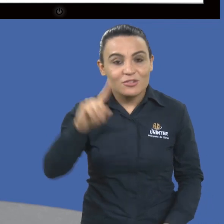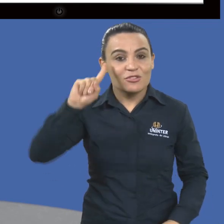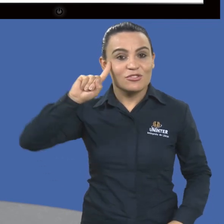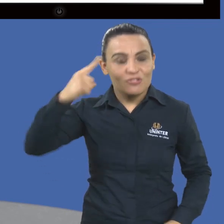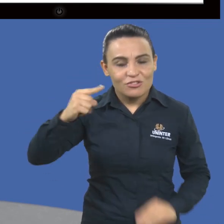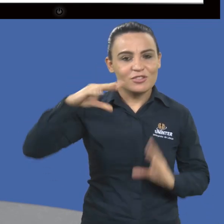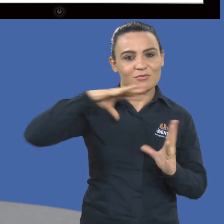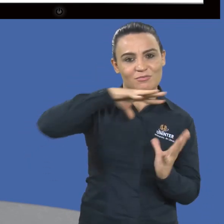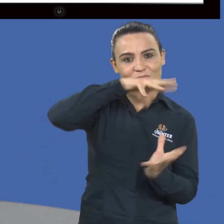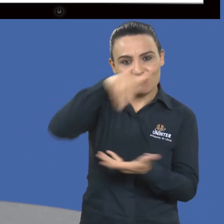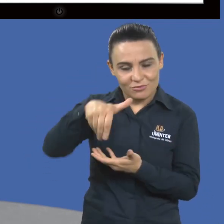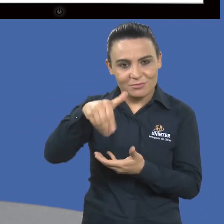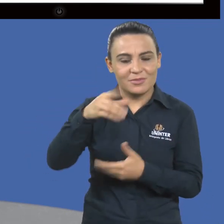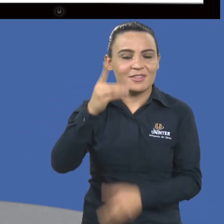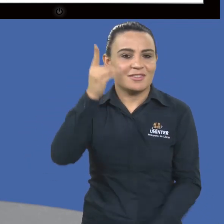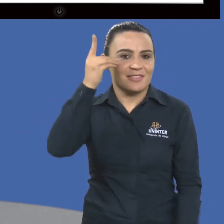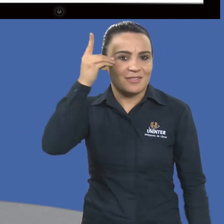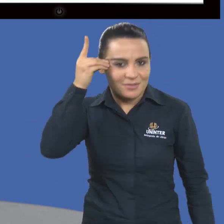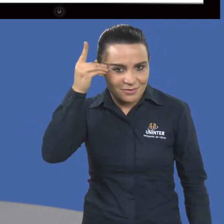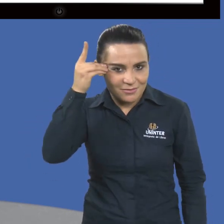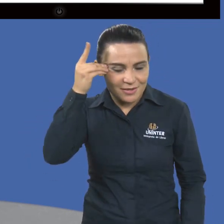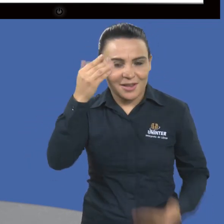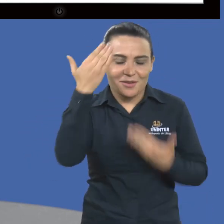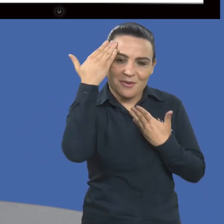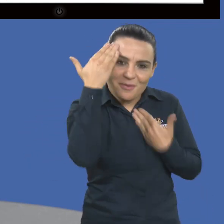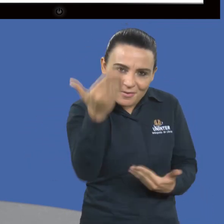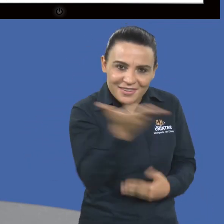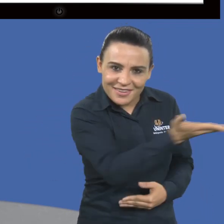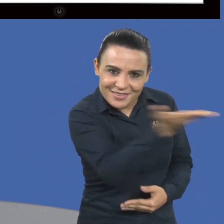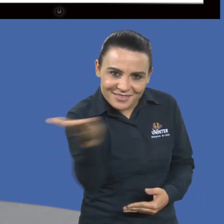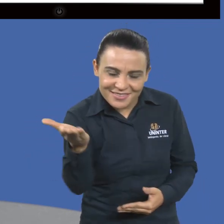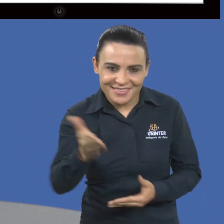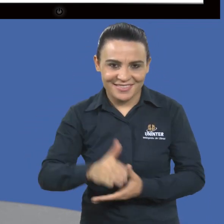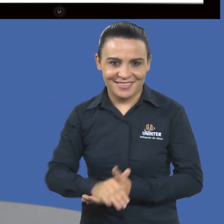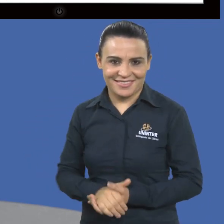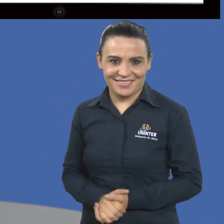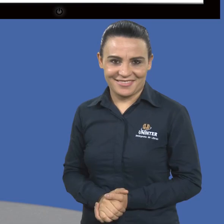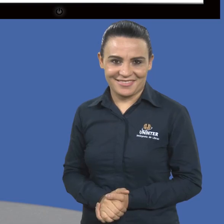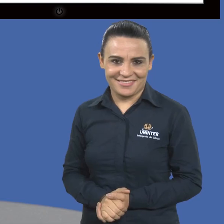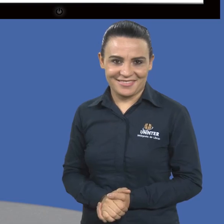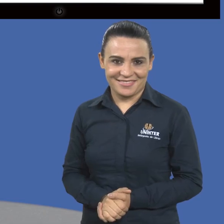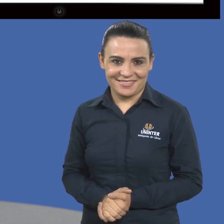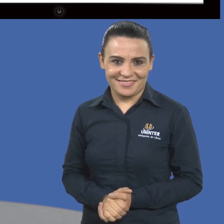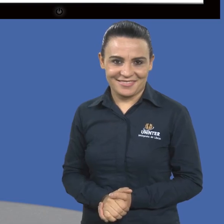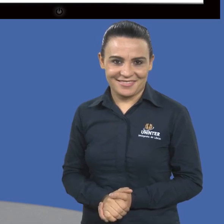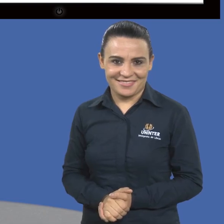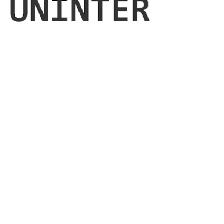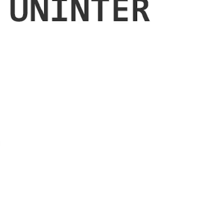21 de março, Dia Internacional da Síndrome de Down. Muito obrigado.